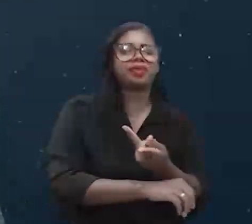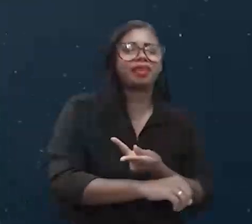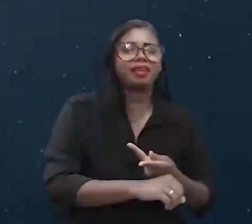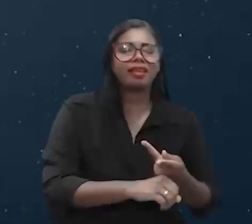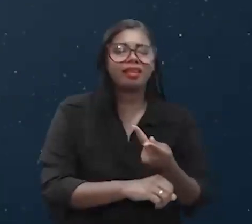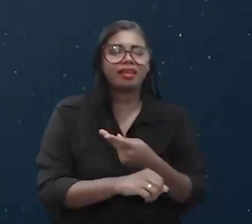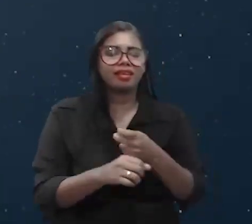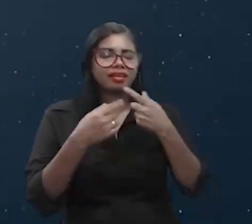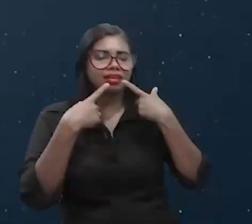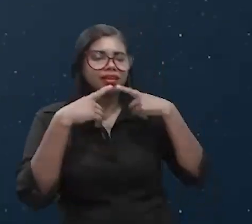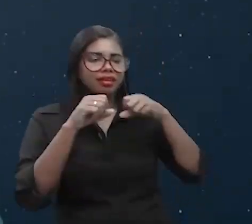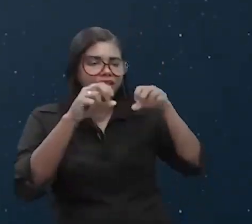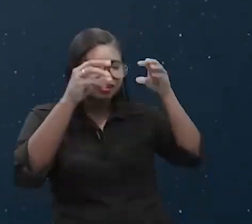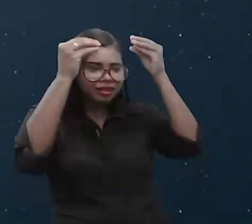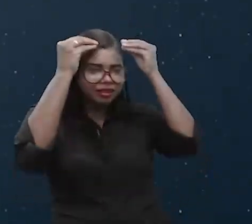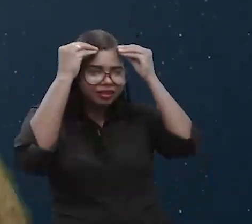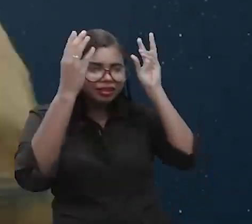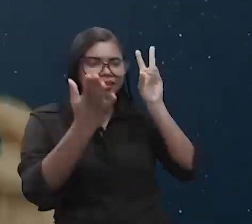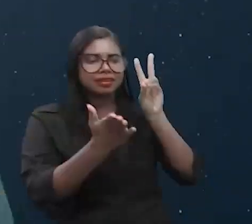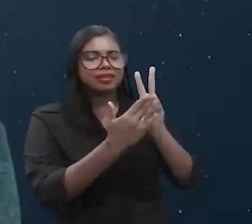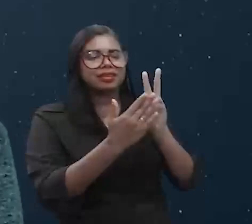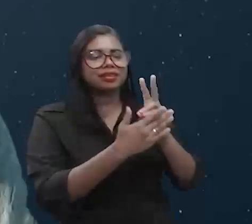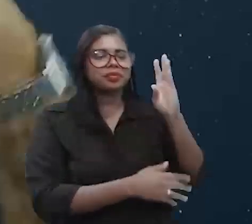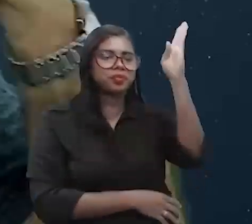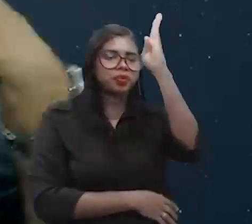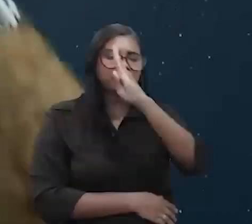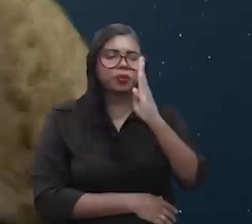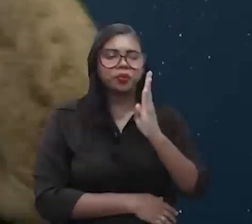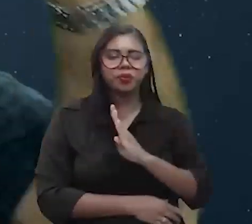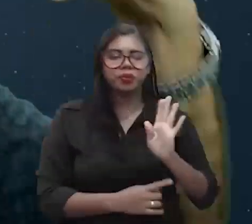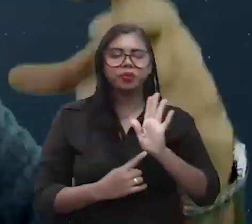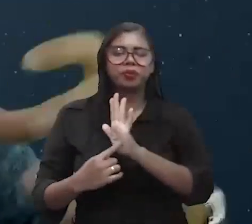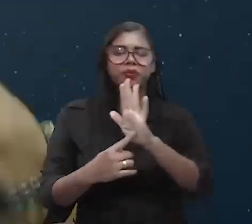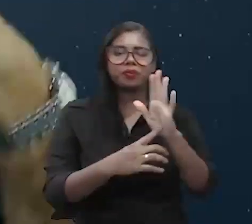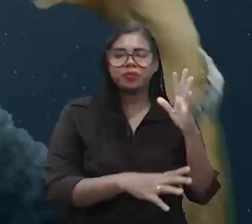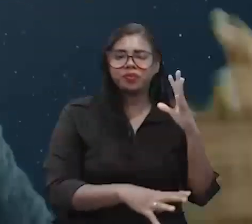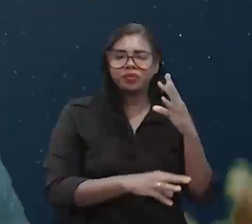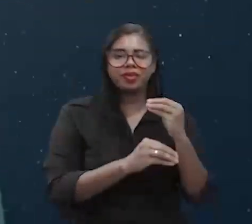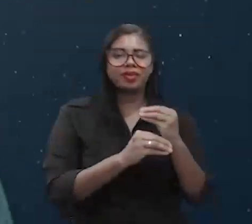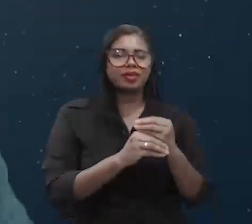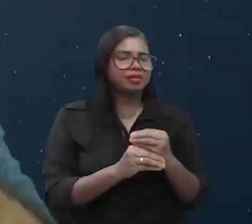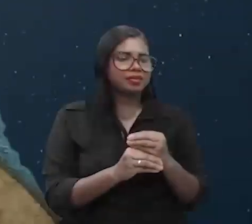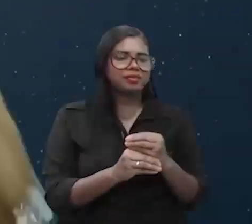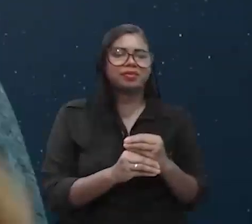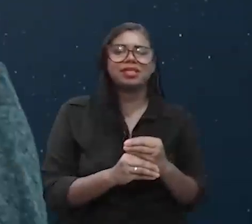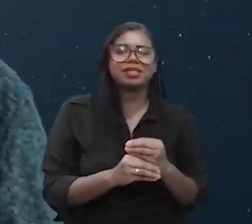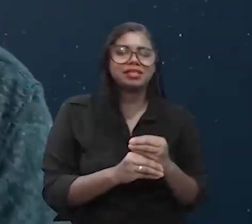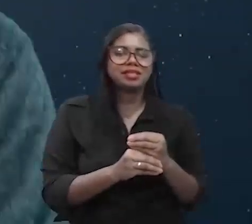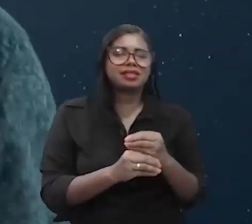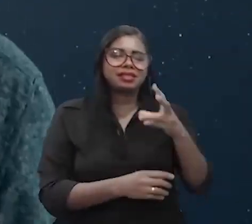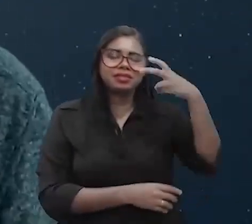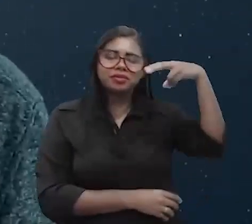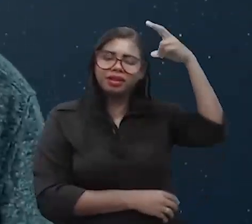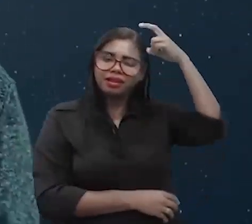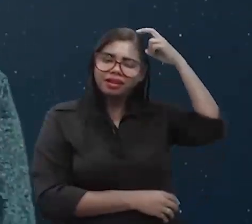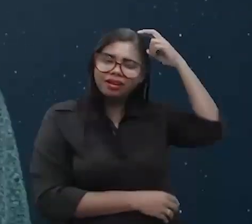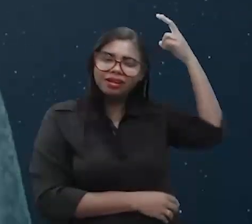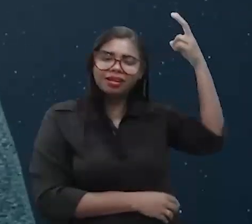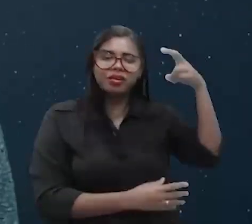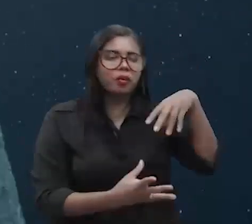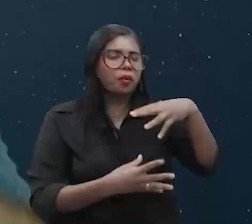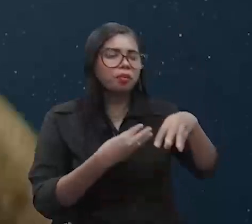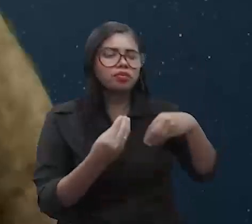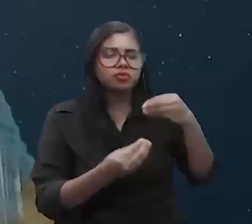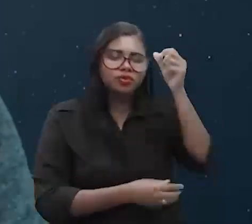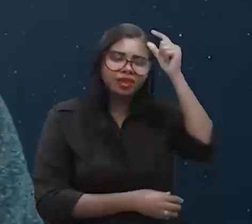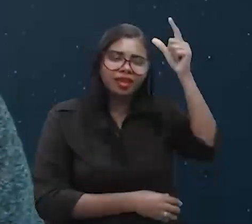tupi-guarani a língua oficial no Brasil, né? Um misto assim de Quixote, de louco, de intelectual, de idealista. É